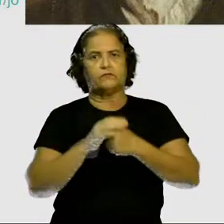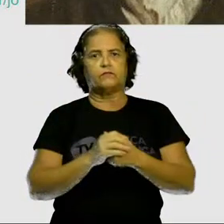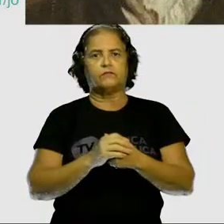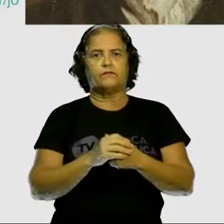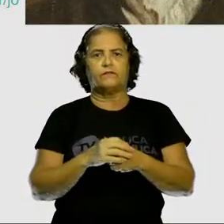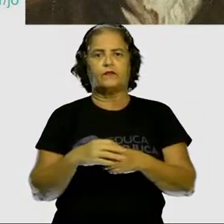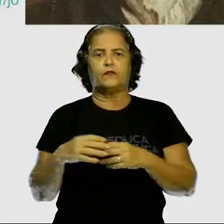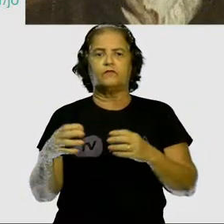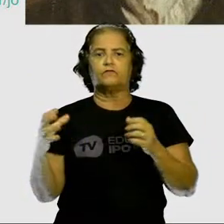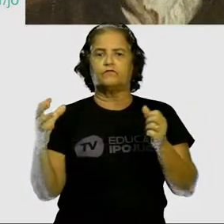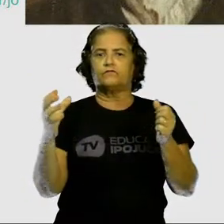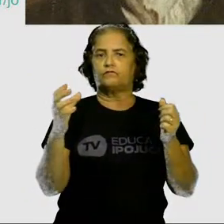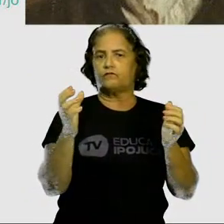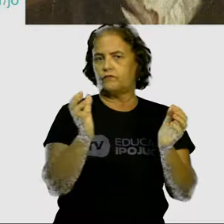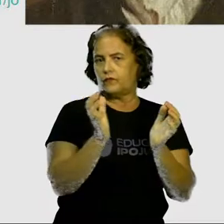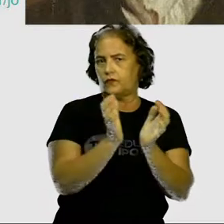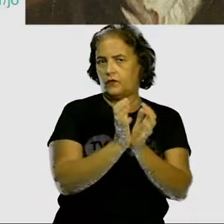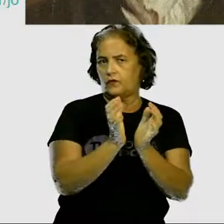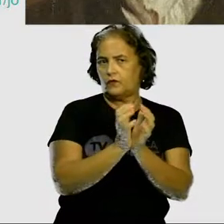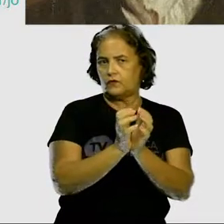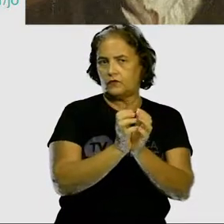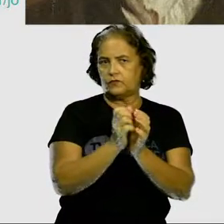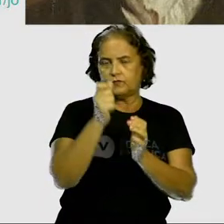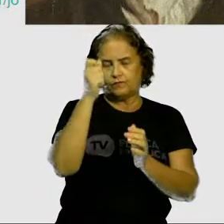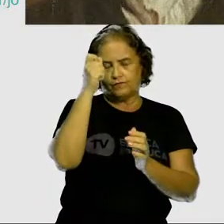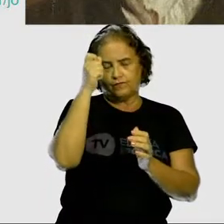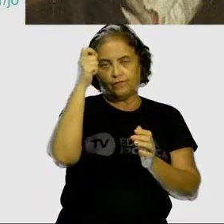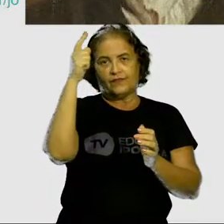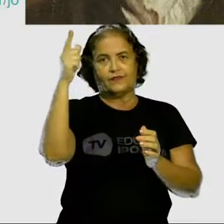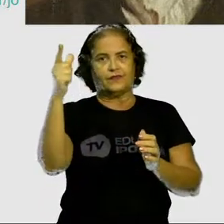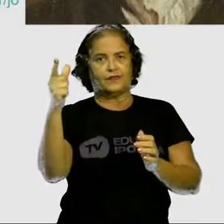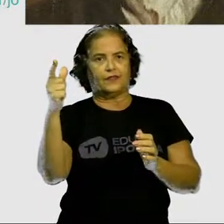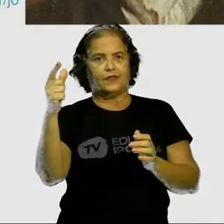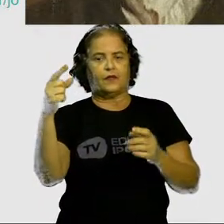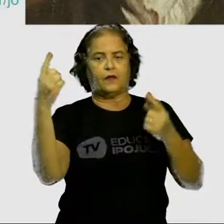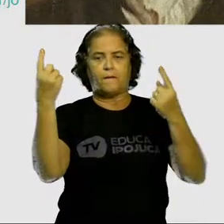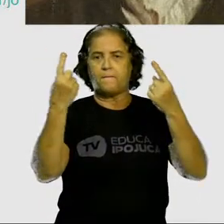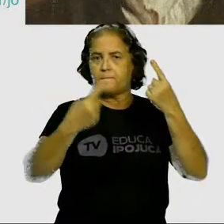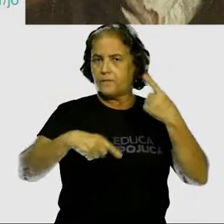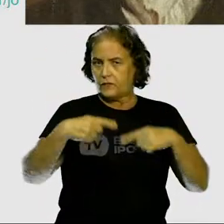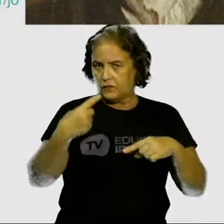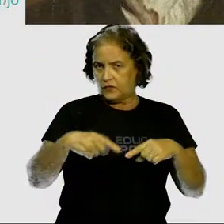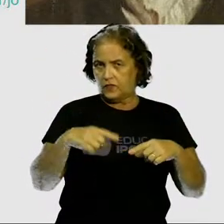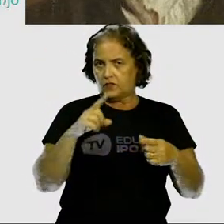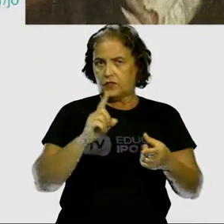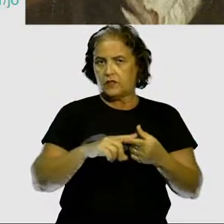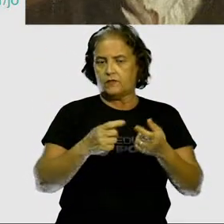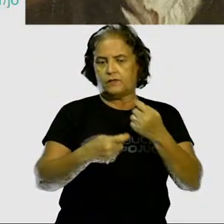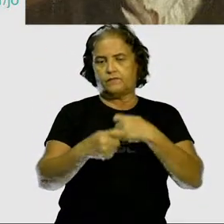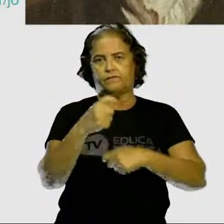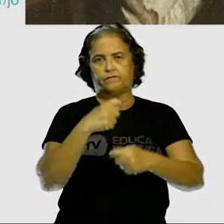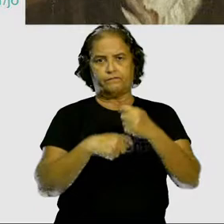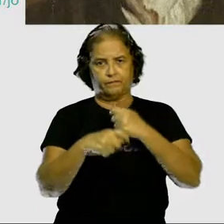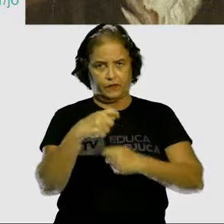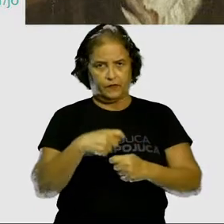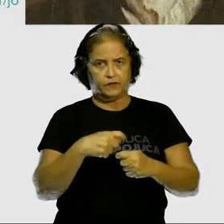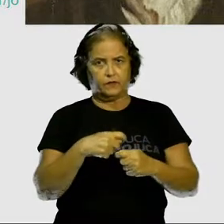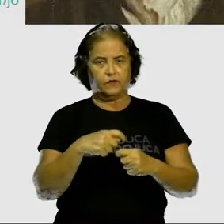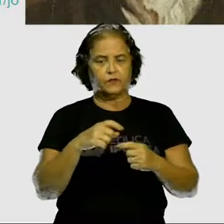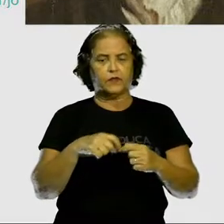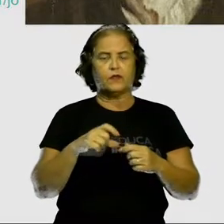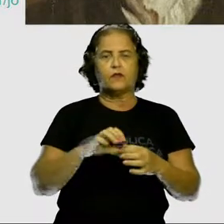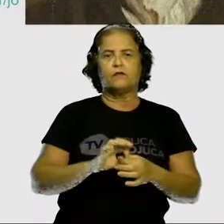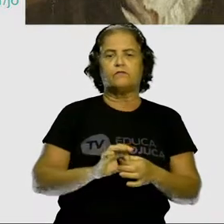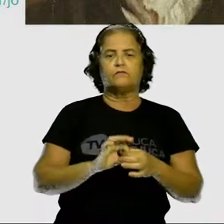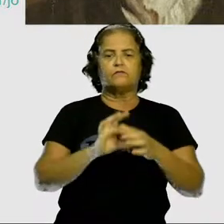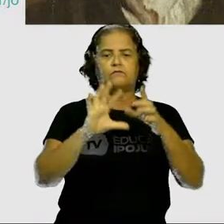um conjunto de ideias que são tanto políticas quanto econômicas. E elas defendiam aí a